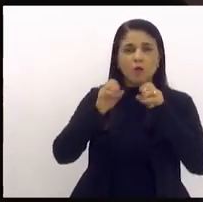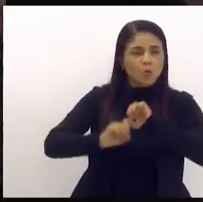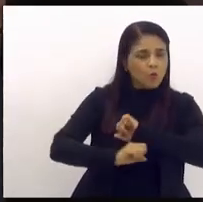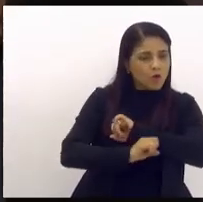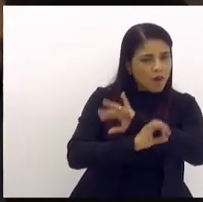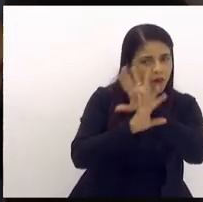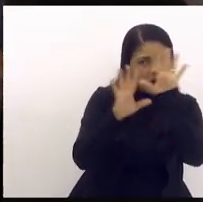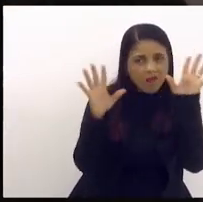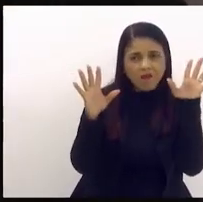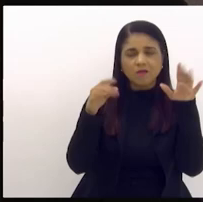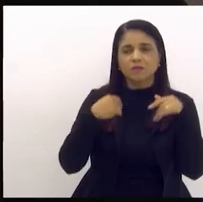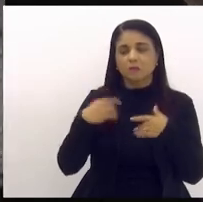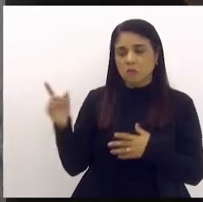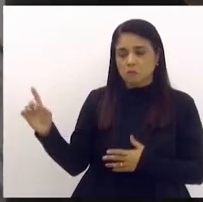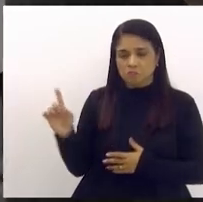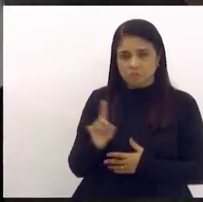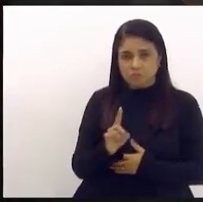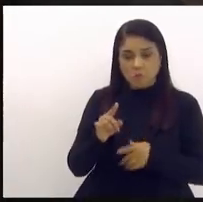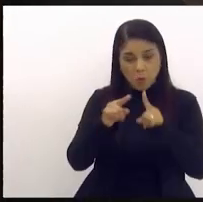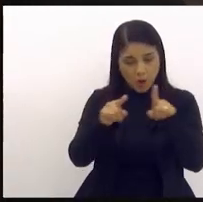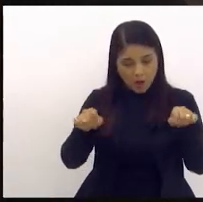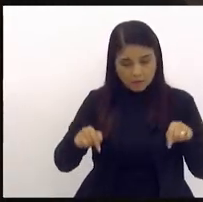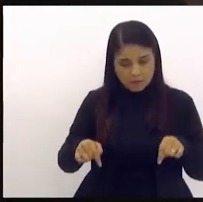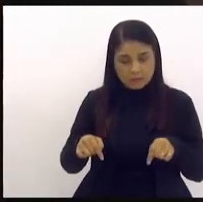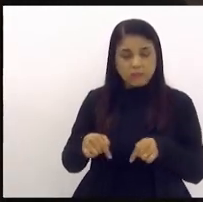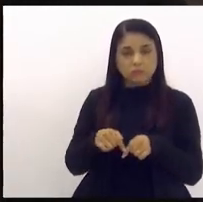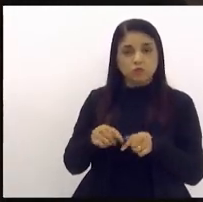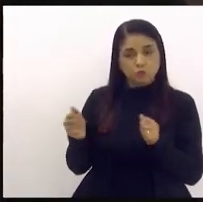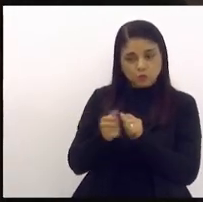estava aqui conosco até o presente momento, no meu gabinete, veio para cá,